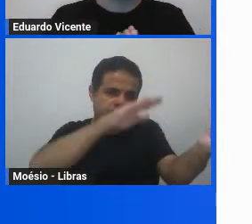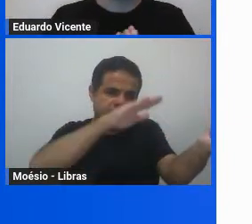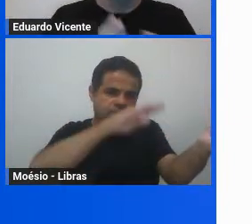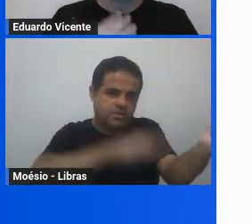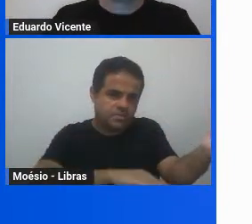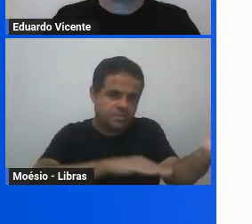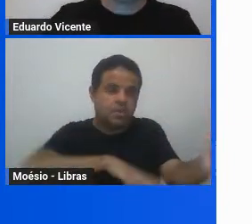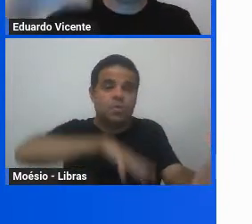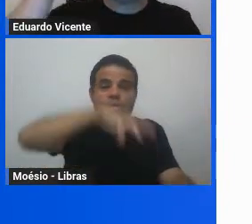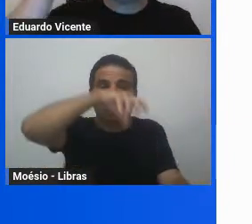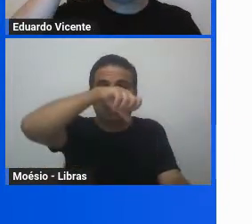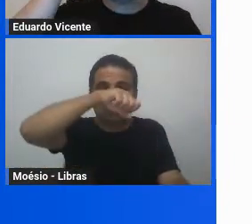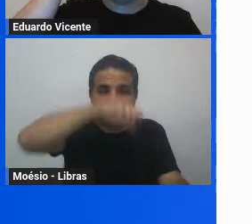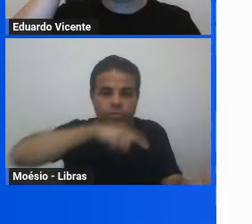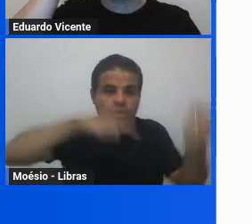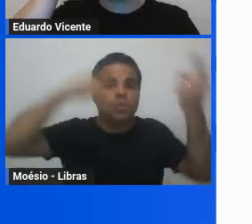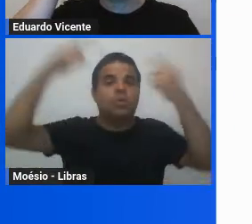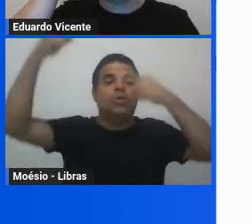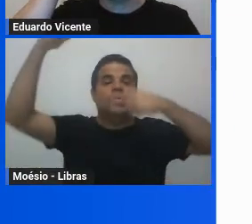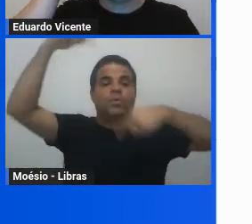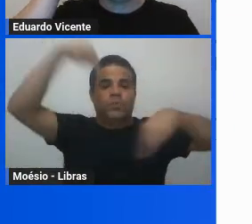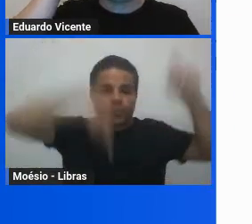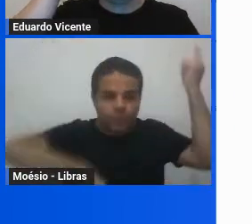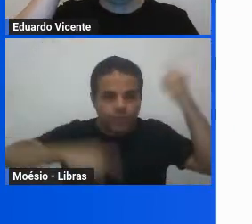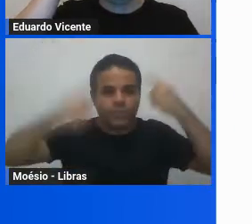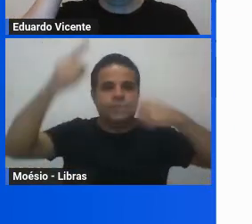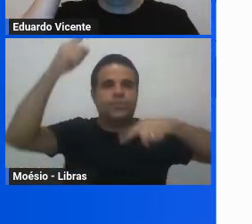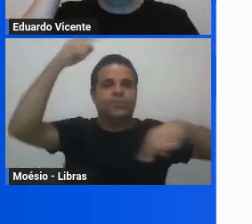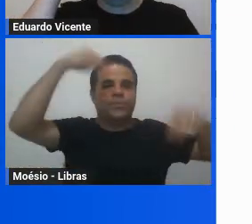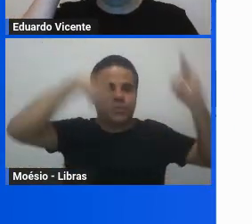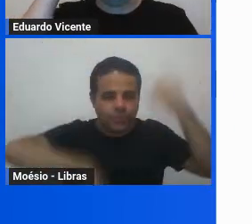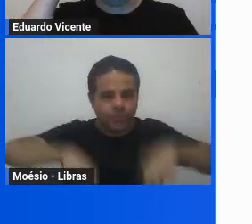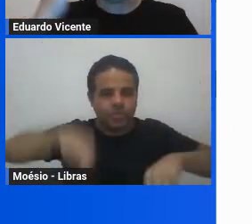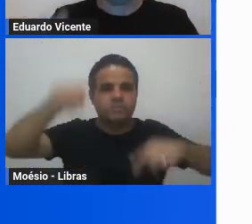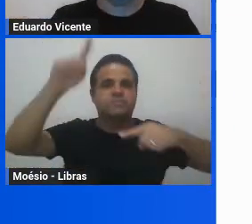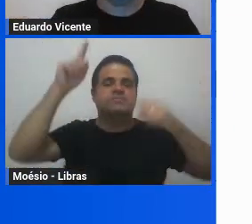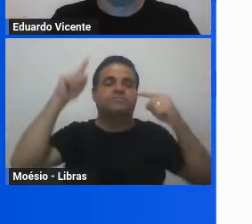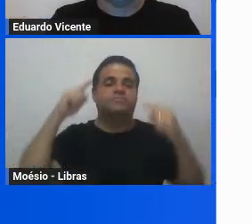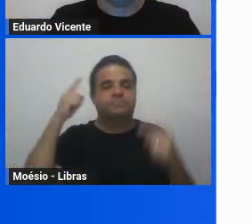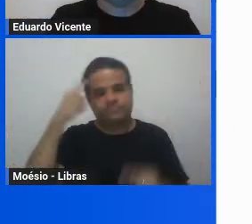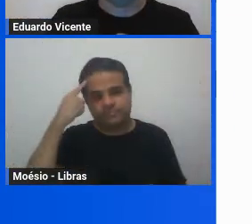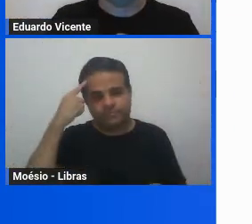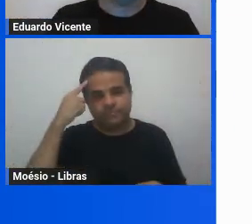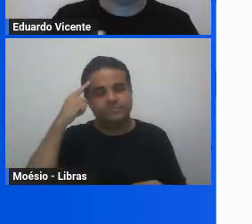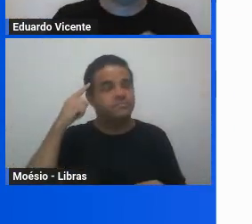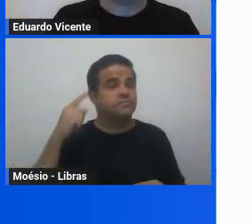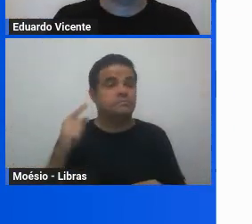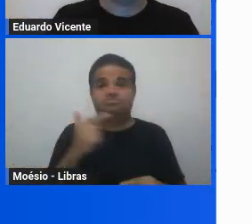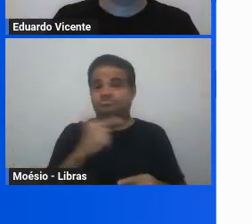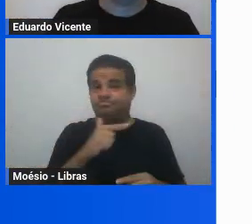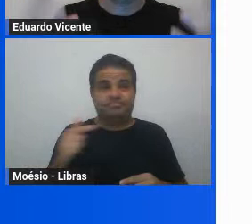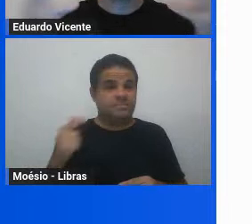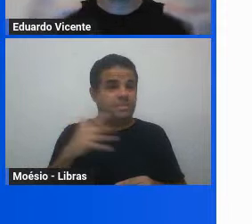oxigênio o suficiente para o sistema nervoso central, ou seja, o encéfalo. Ele não tendo oxigênio,